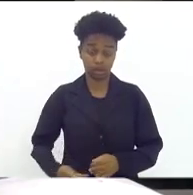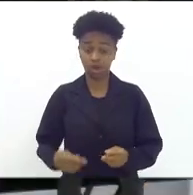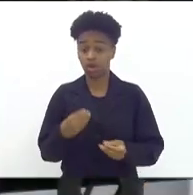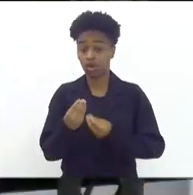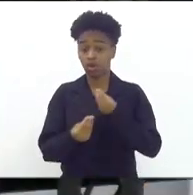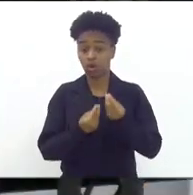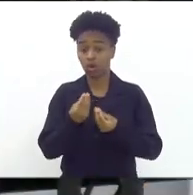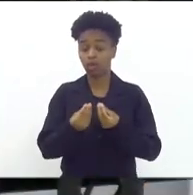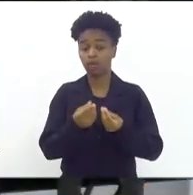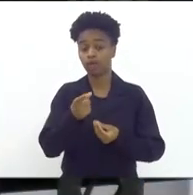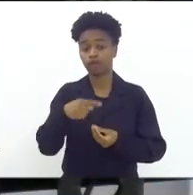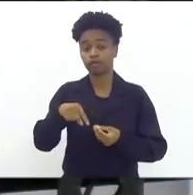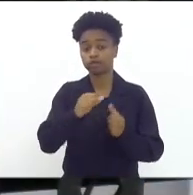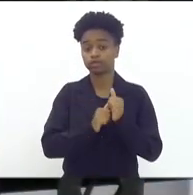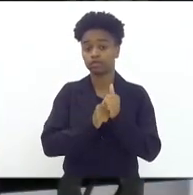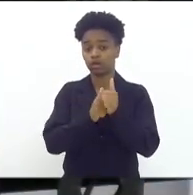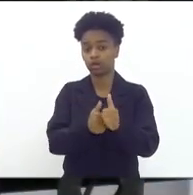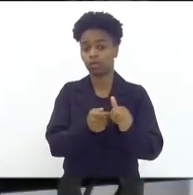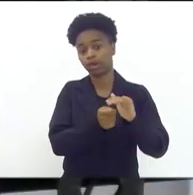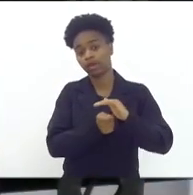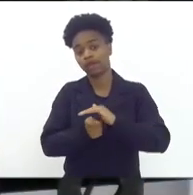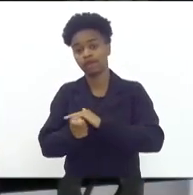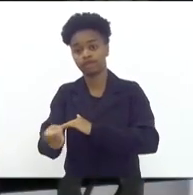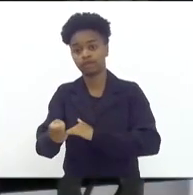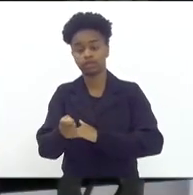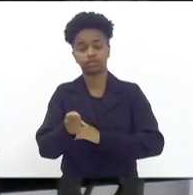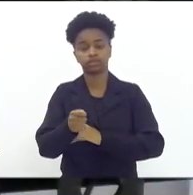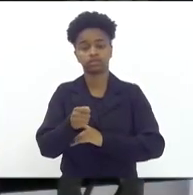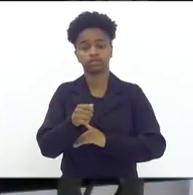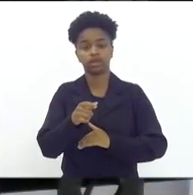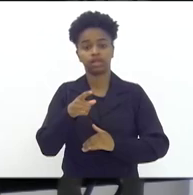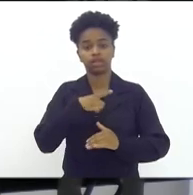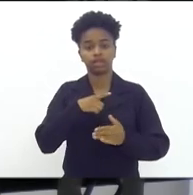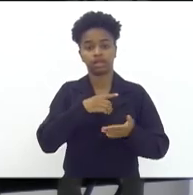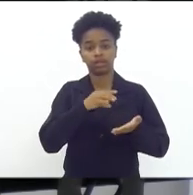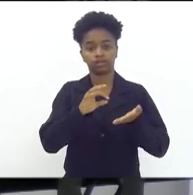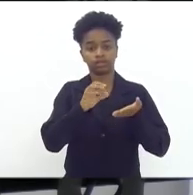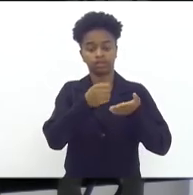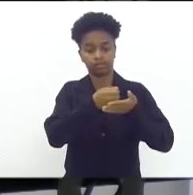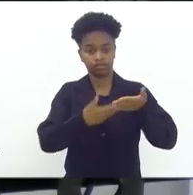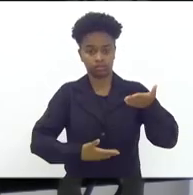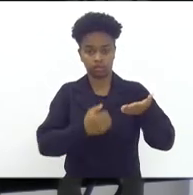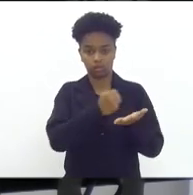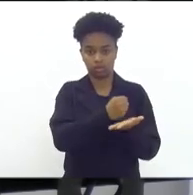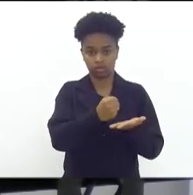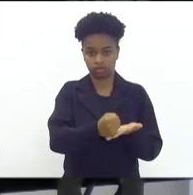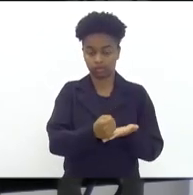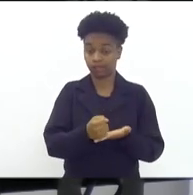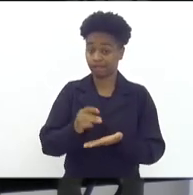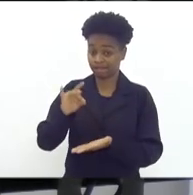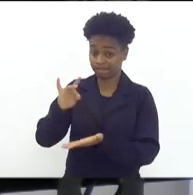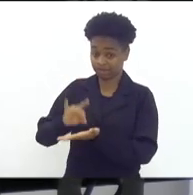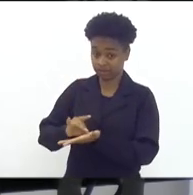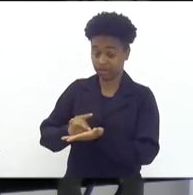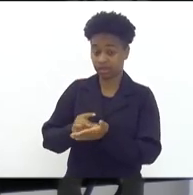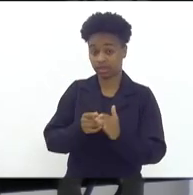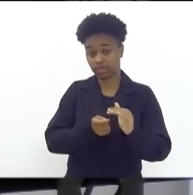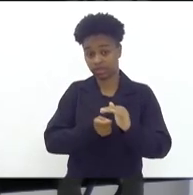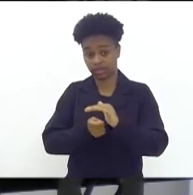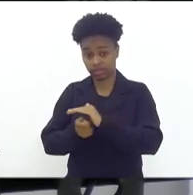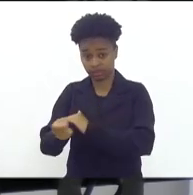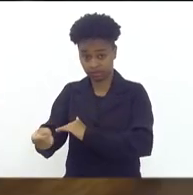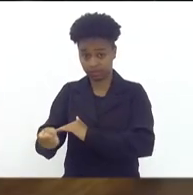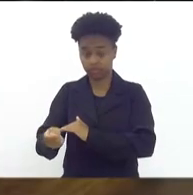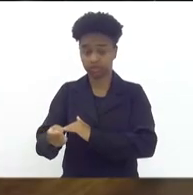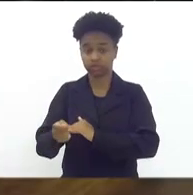por parte da getrans para o acompanhamento dos investimentos previstos nos contratos de concessão na verdade os investimentos previstos no contrato de